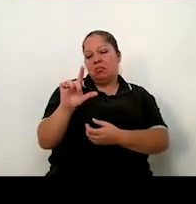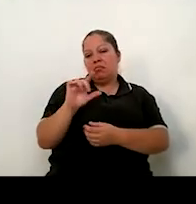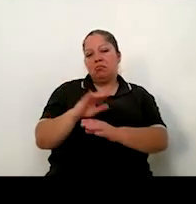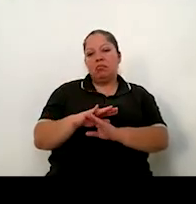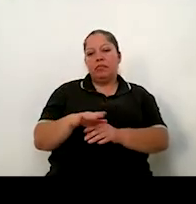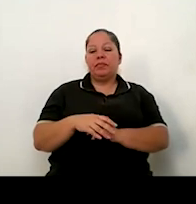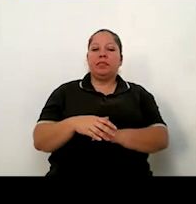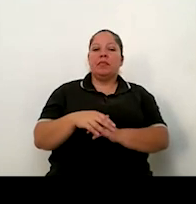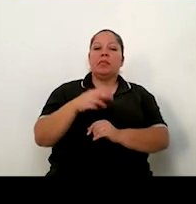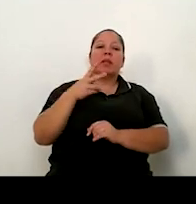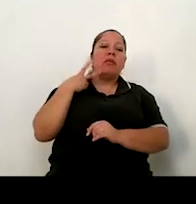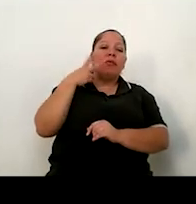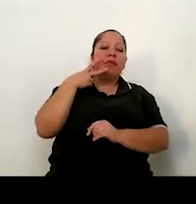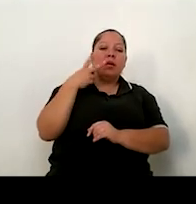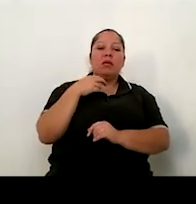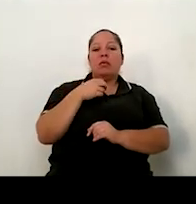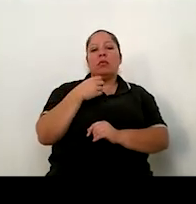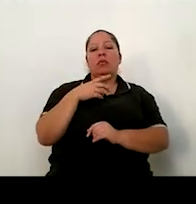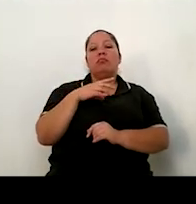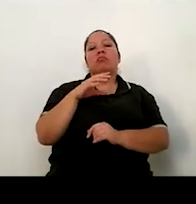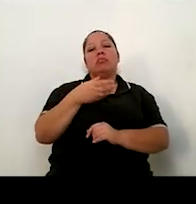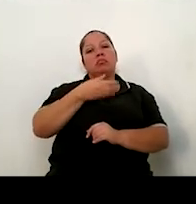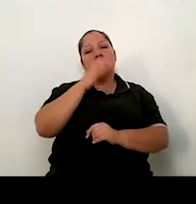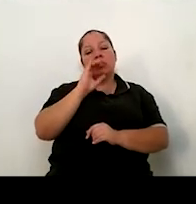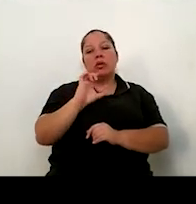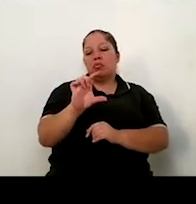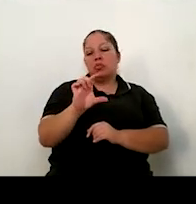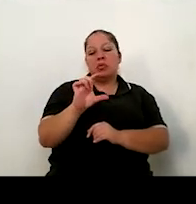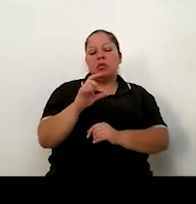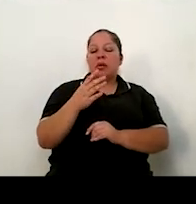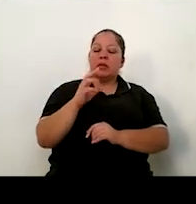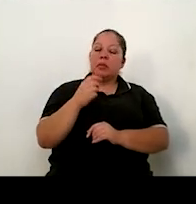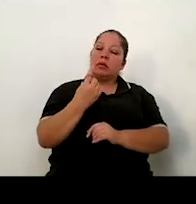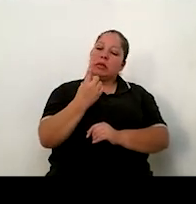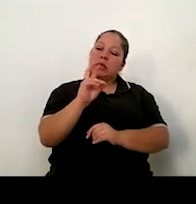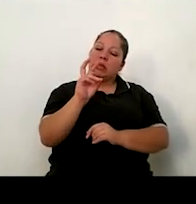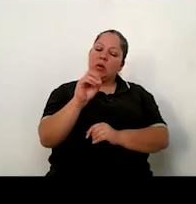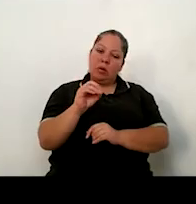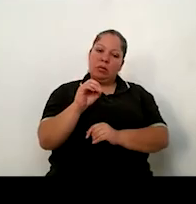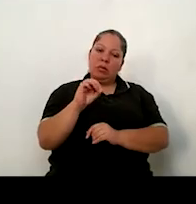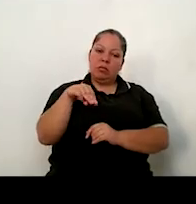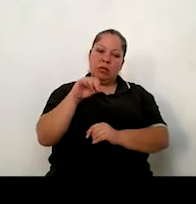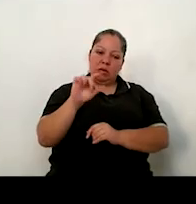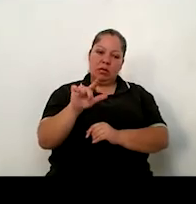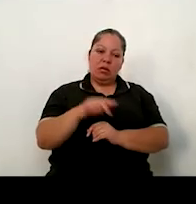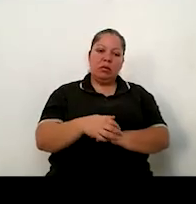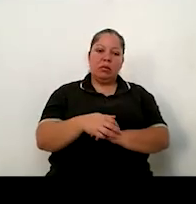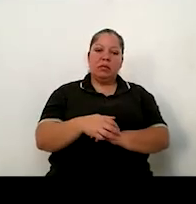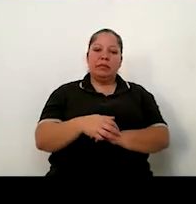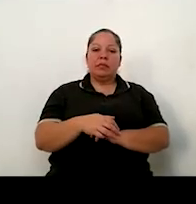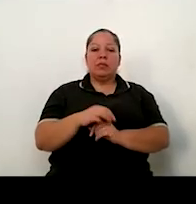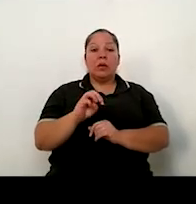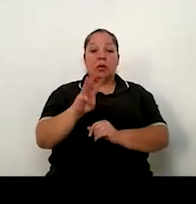uma taça de vinho com uma dose de 150 ml. E para uma bebida, para um whisky, é uma